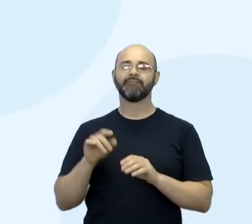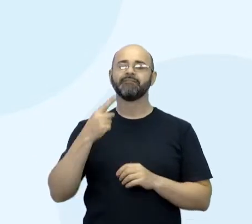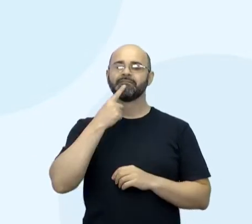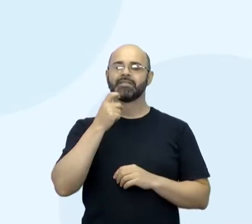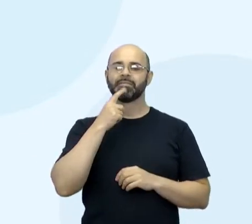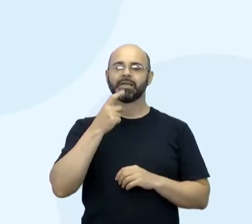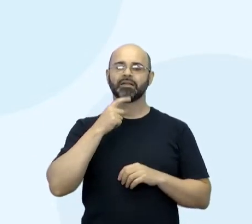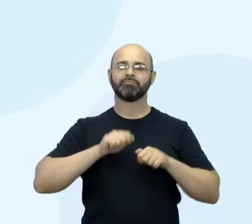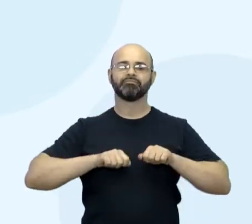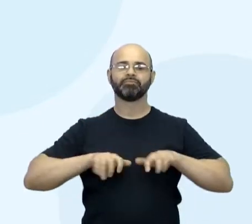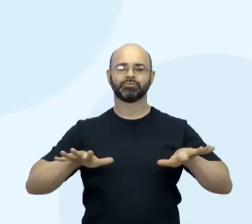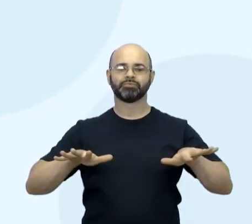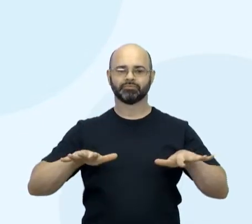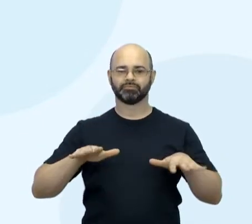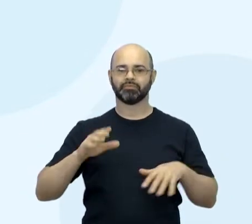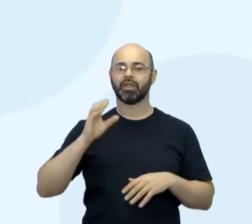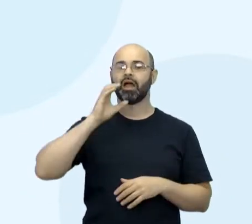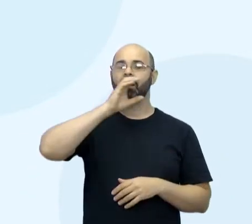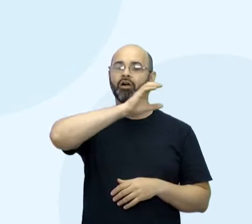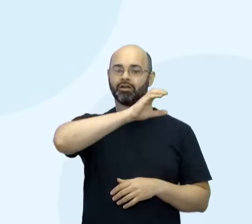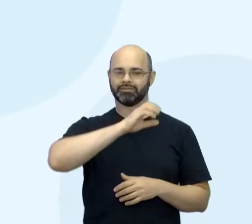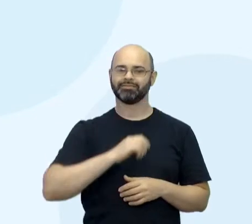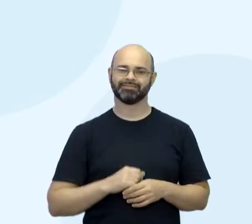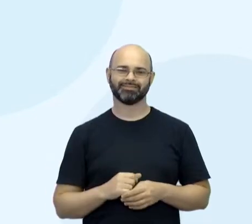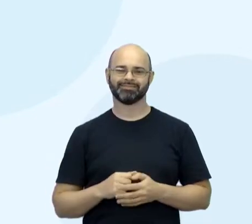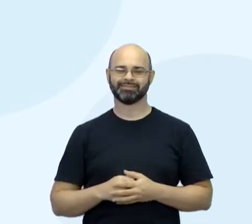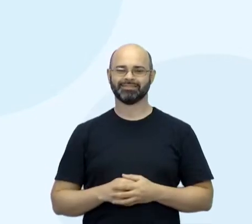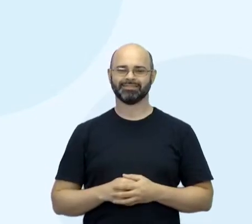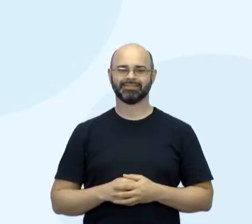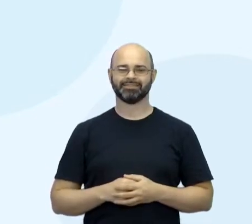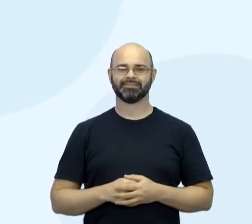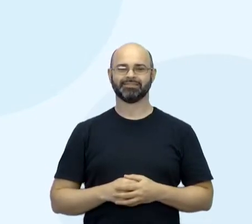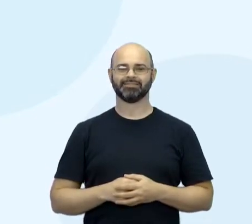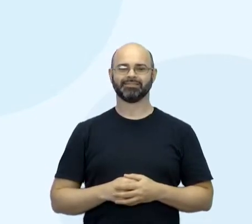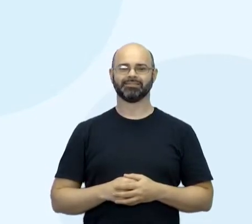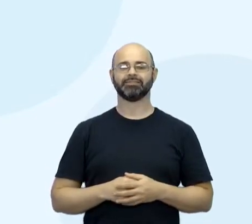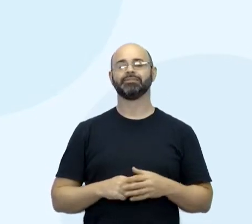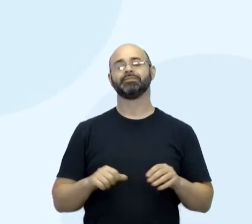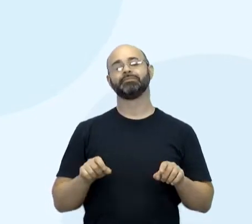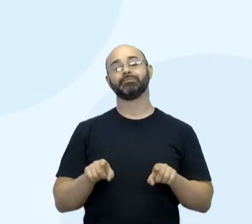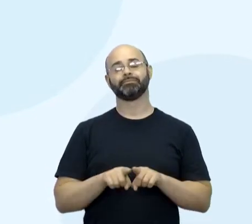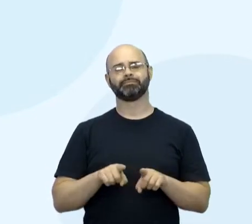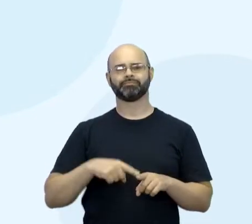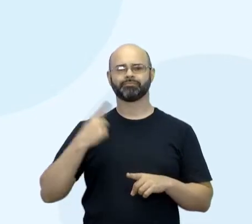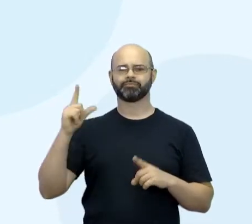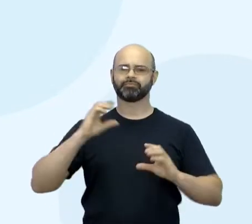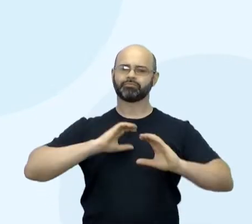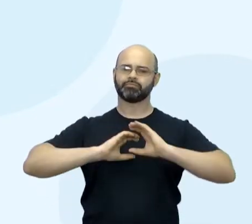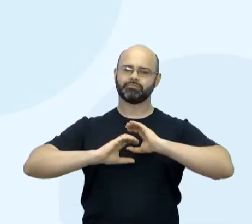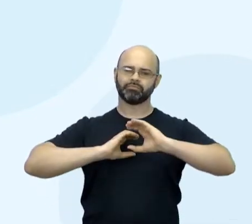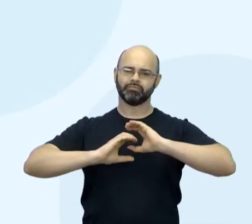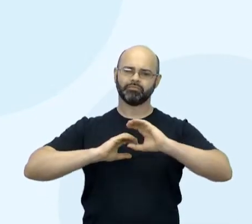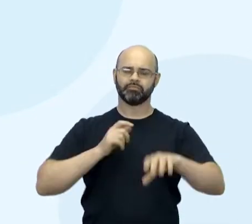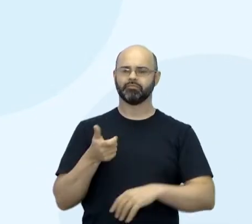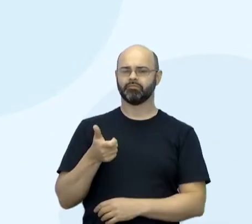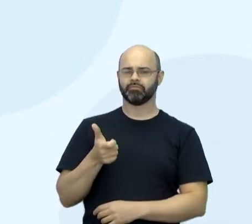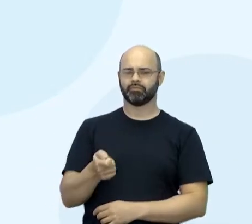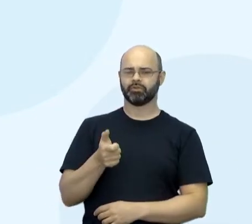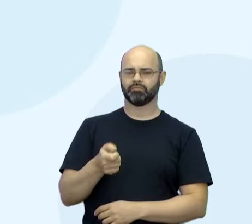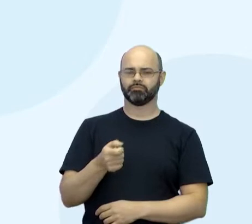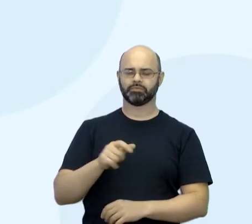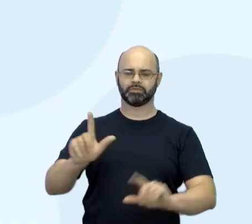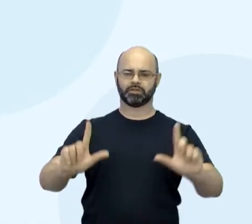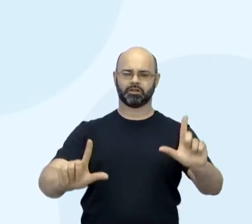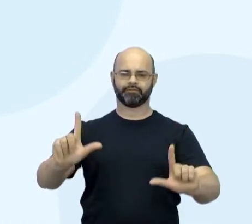é essa região aqui, calor. Aí tem lá, no caso, ondas que você tem a comunicação aí com controle remoto, também a